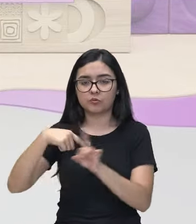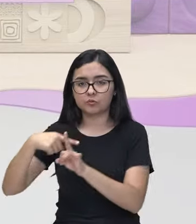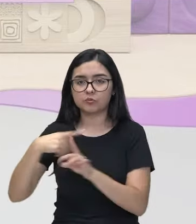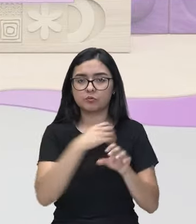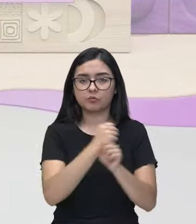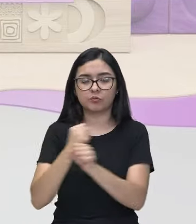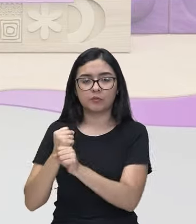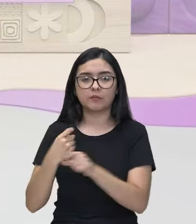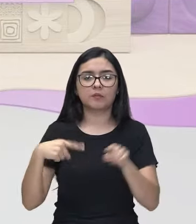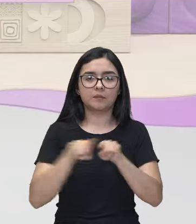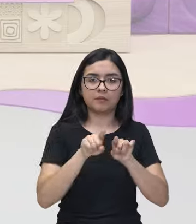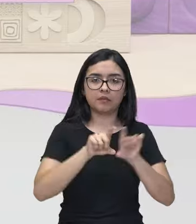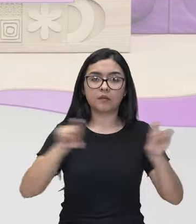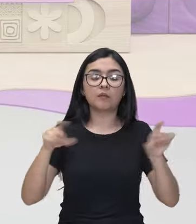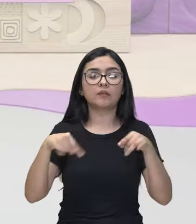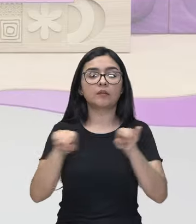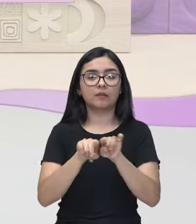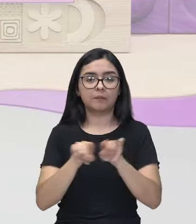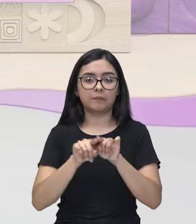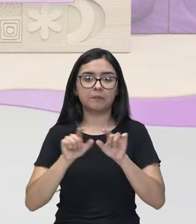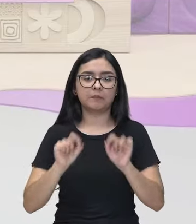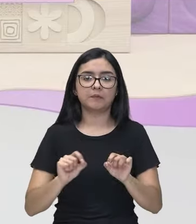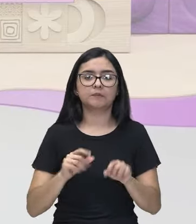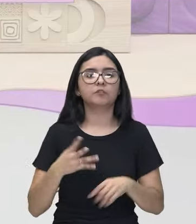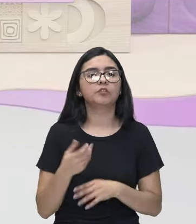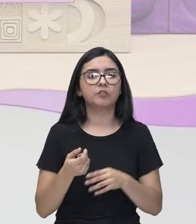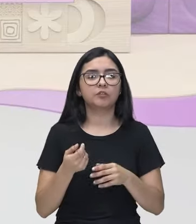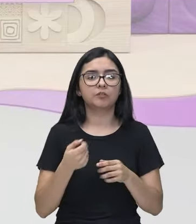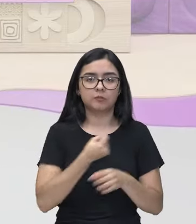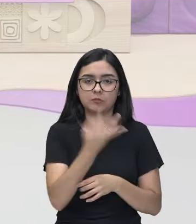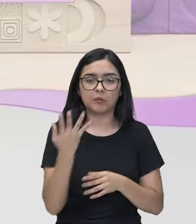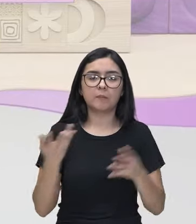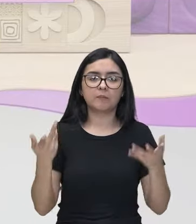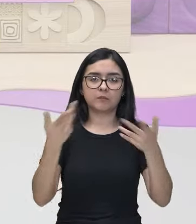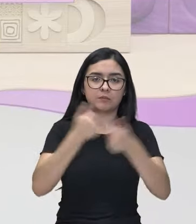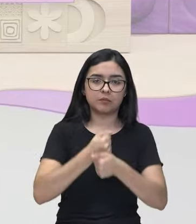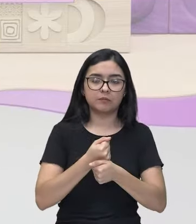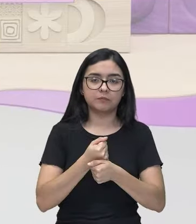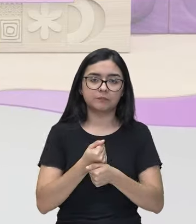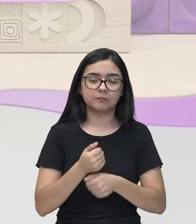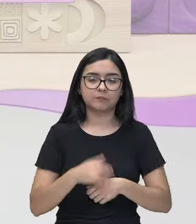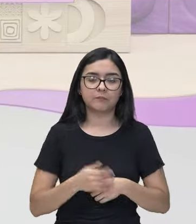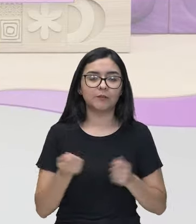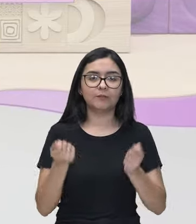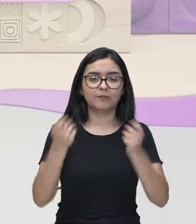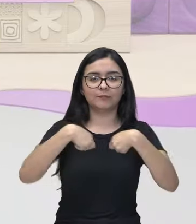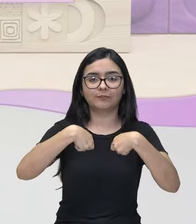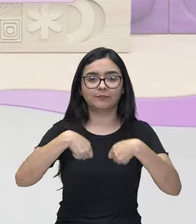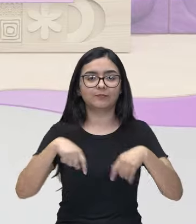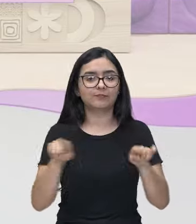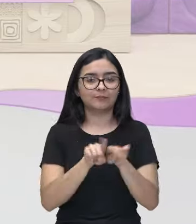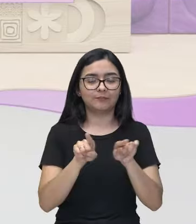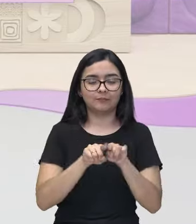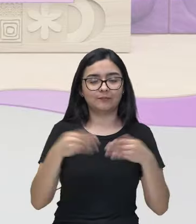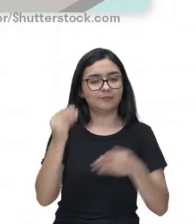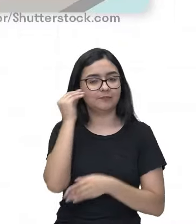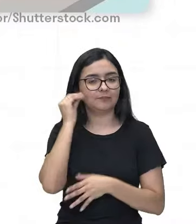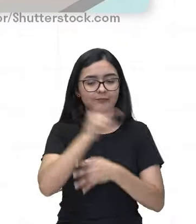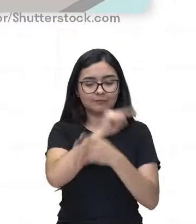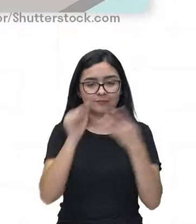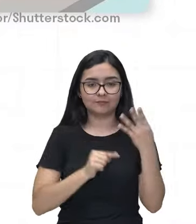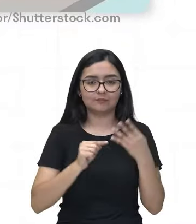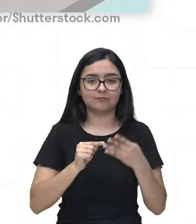organização retangular e também a ideia de contar possibilidades. Tudo bem? Então, venham comigo, vamos aqui verificar aí todas essas ideias